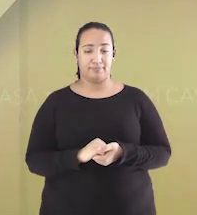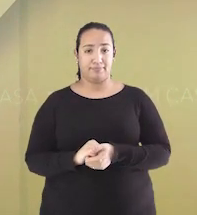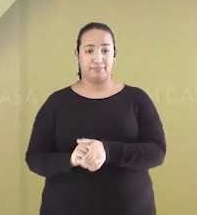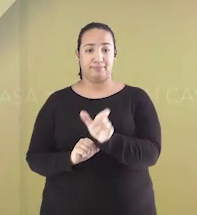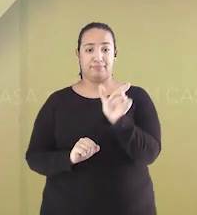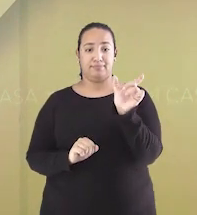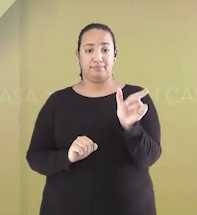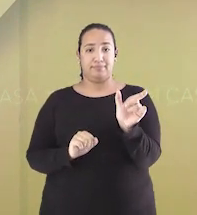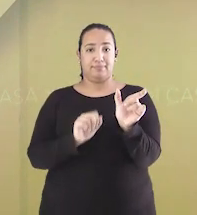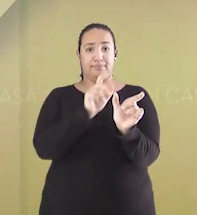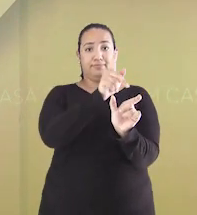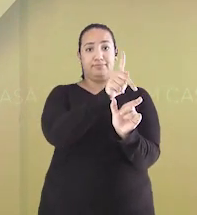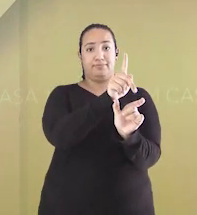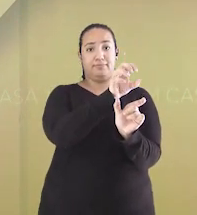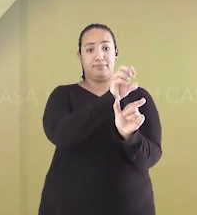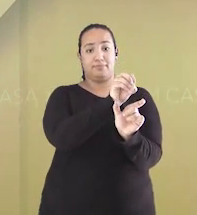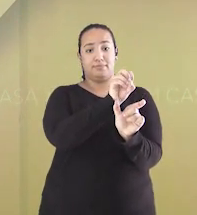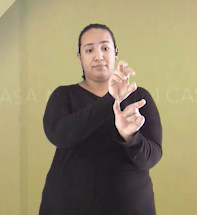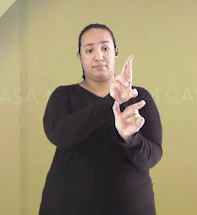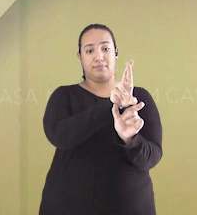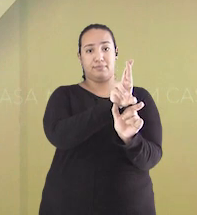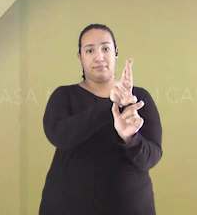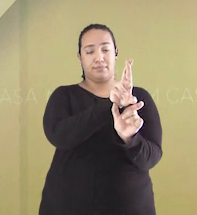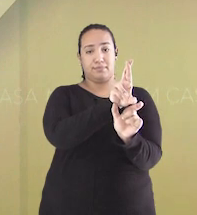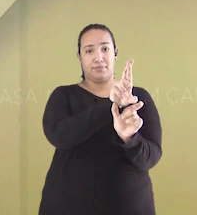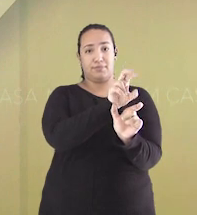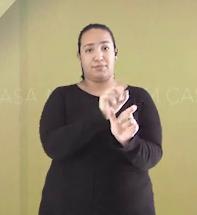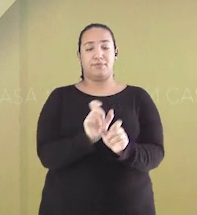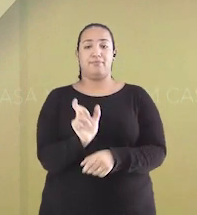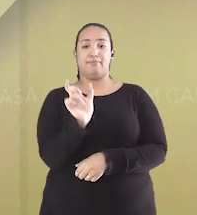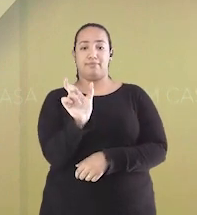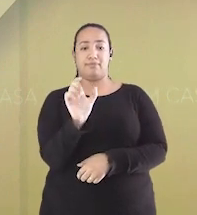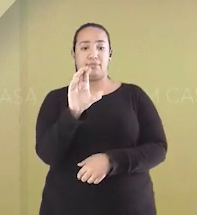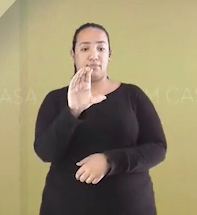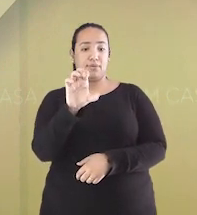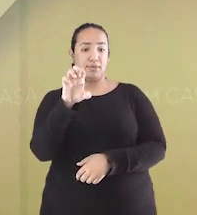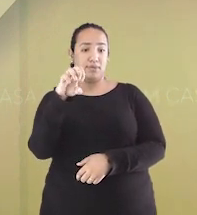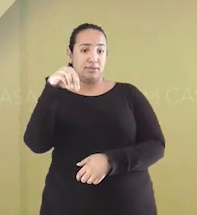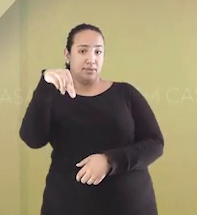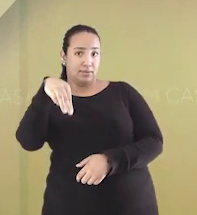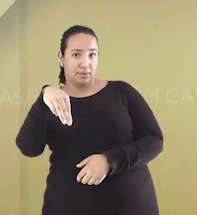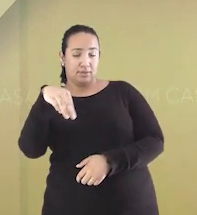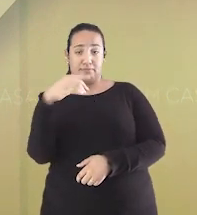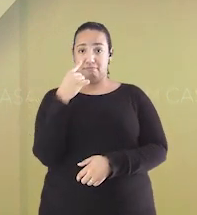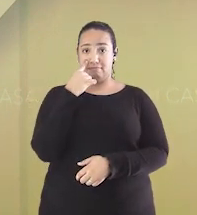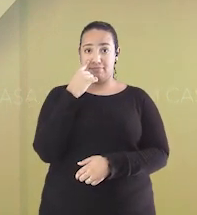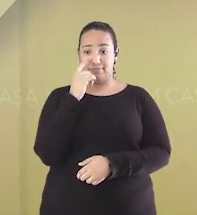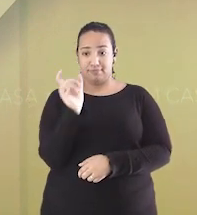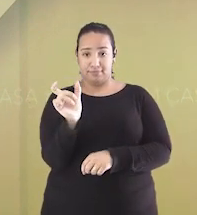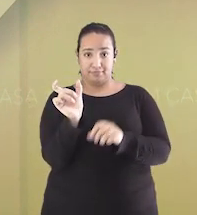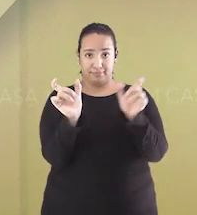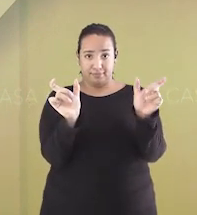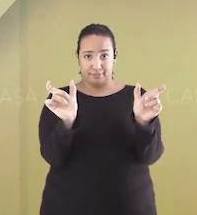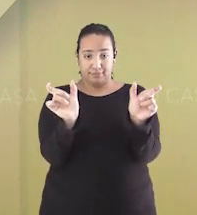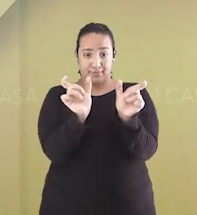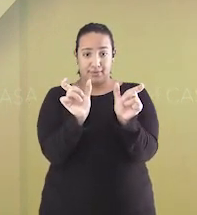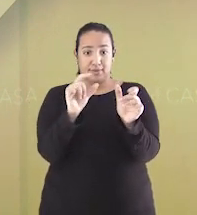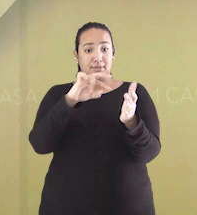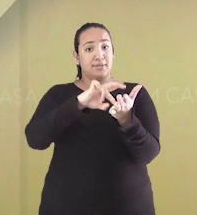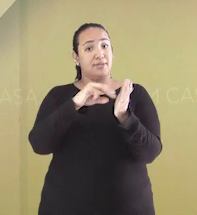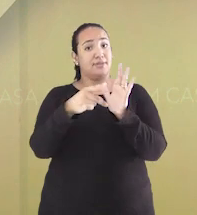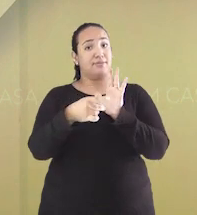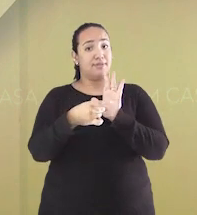A palavra por e a palavra sem. E são essas duas palavras que vão nos